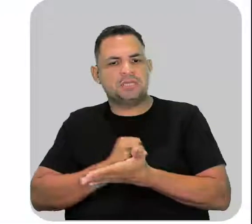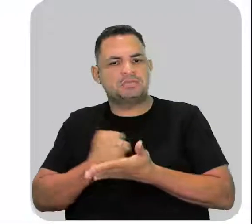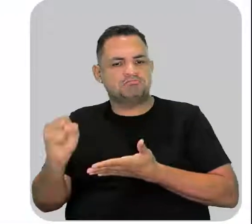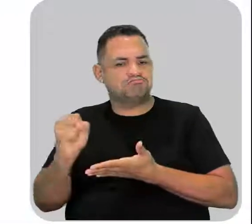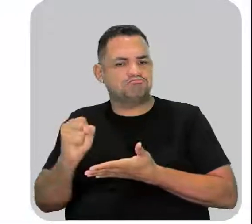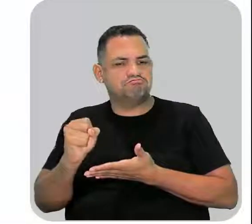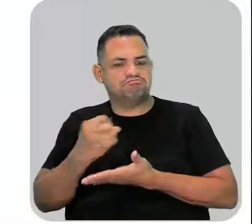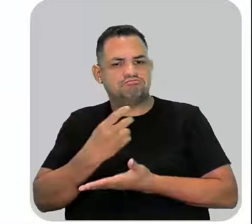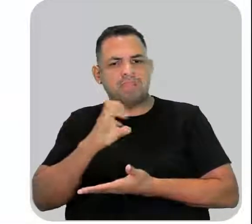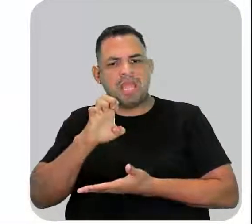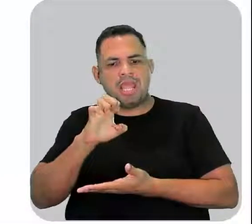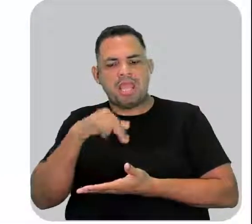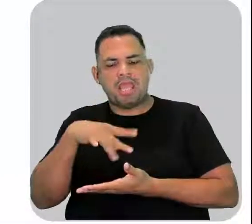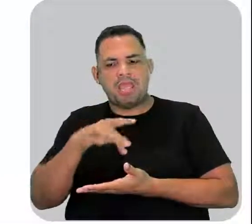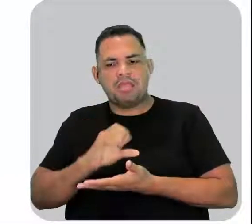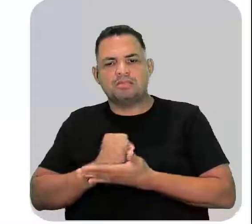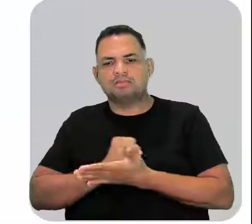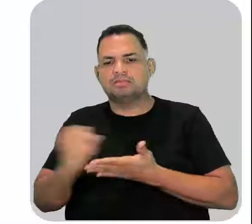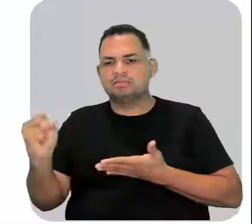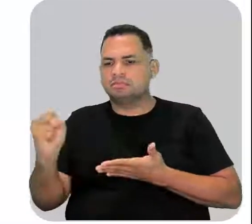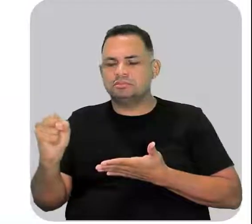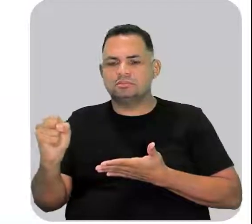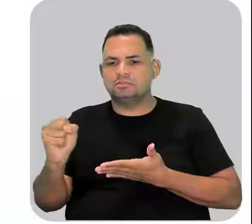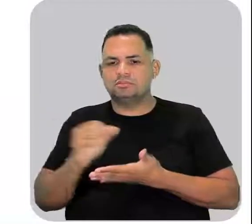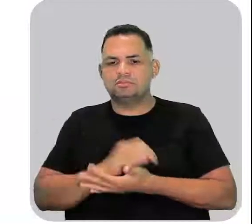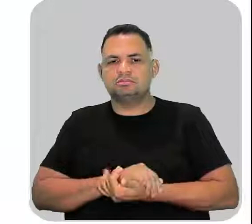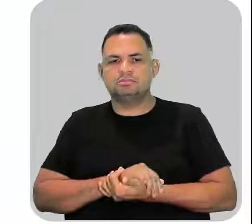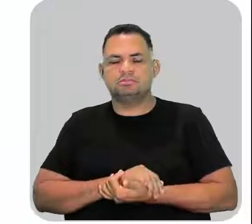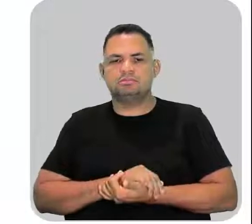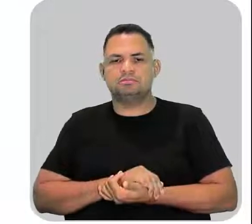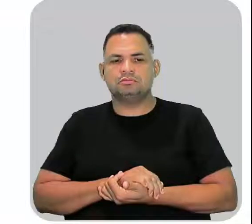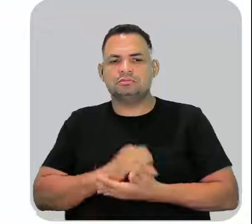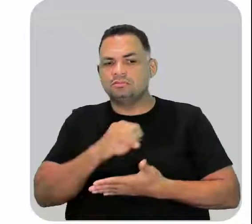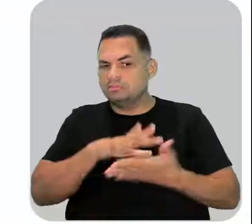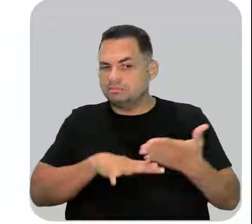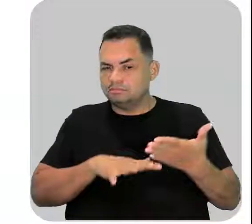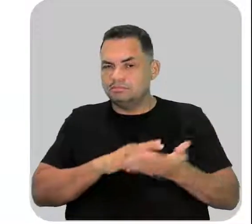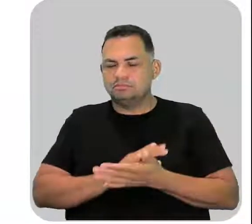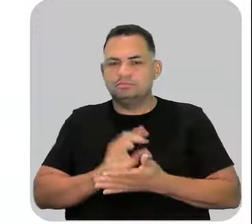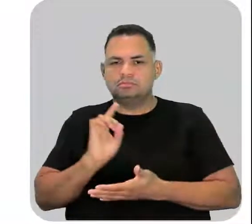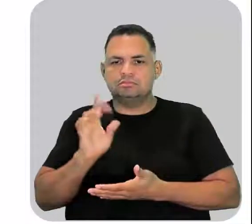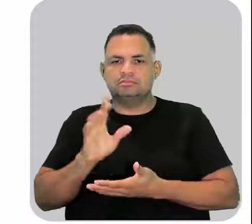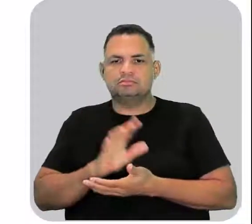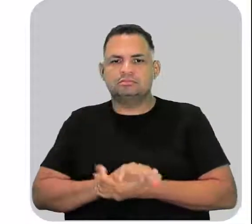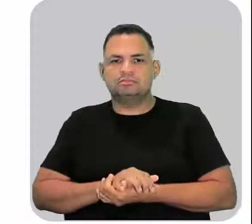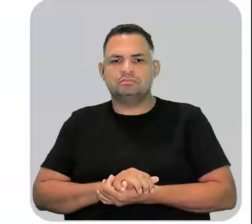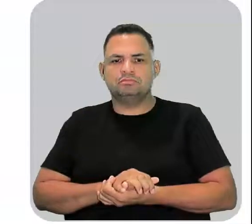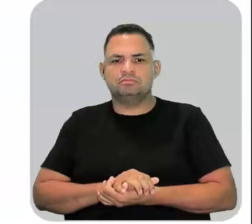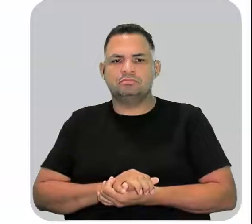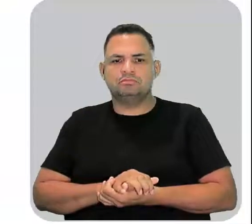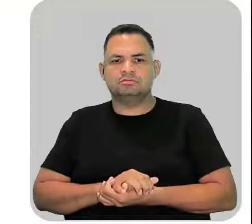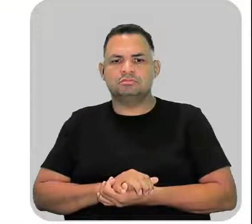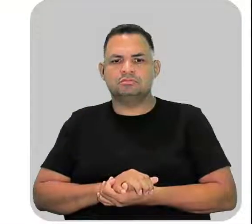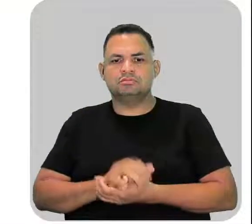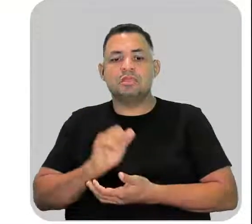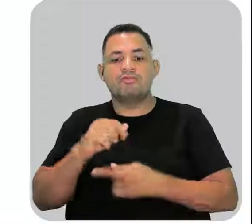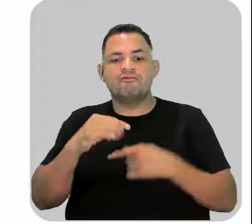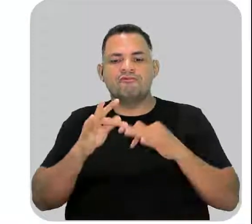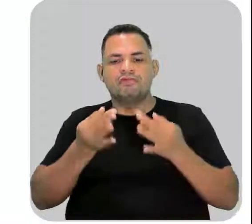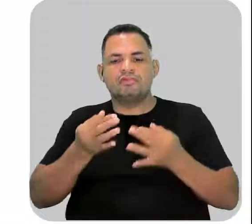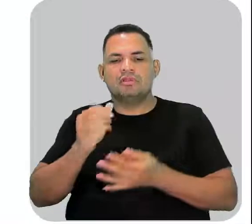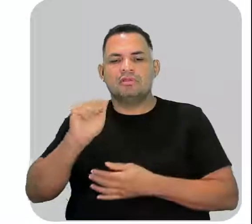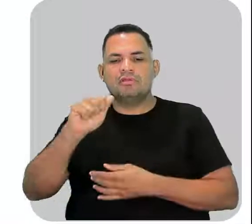fora. Elas não são alternativas corretas para você. Somente as alternativas que trazem a